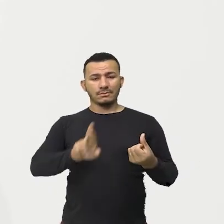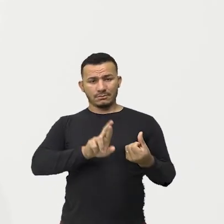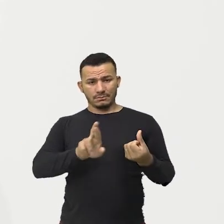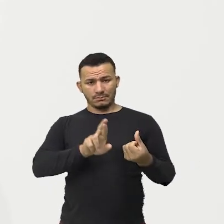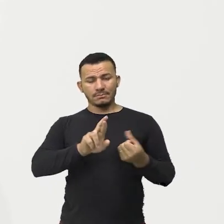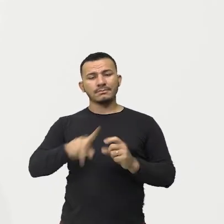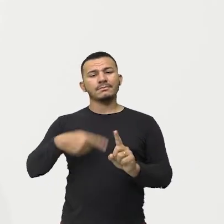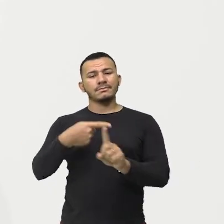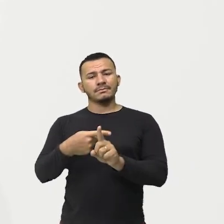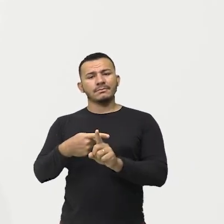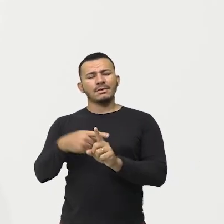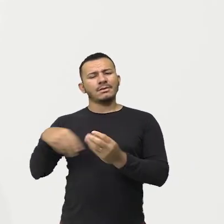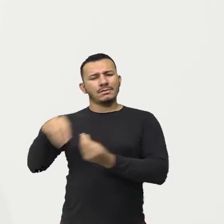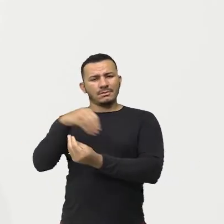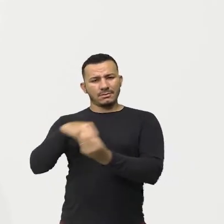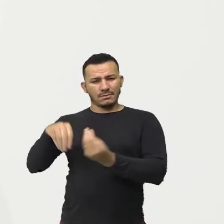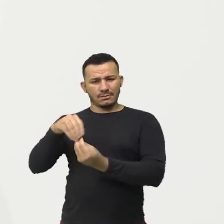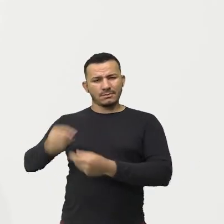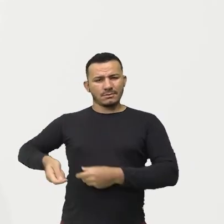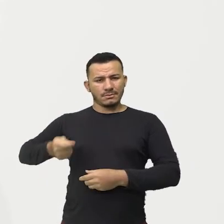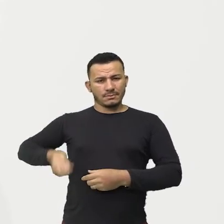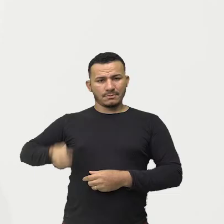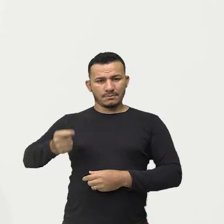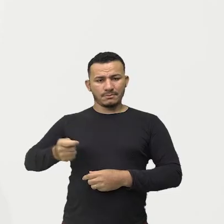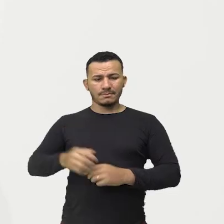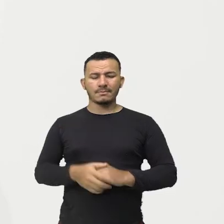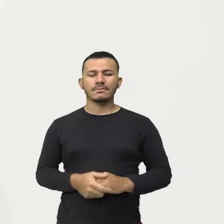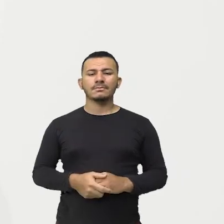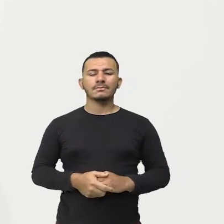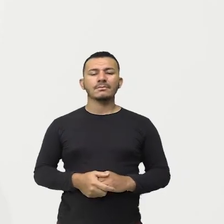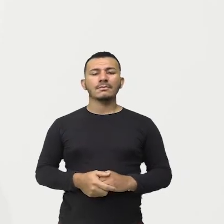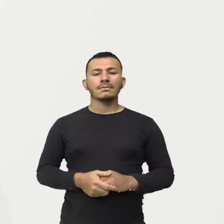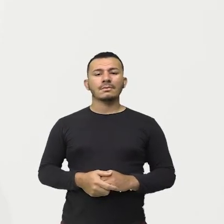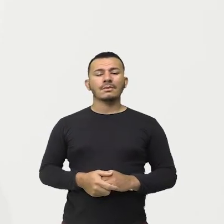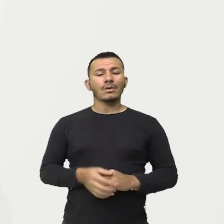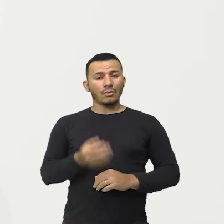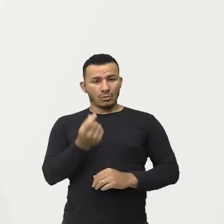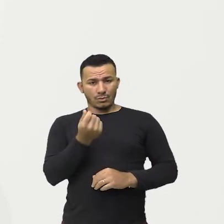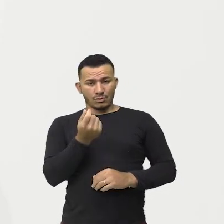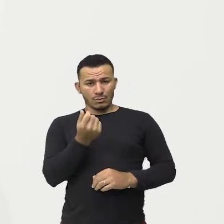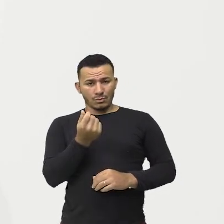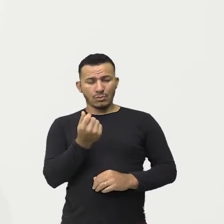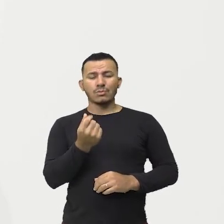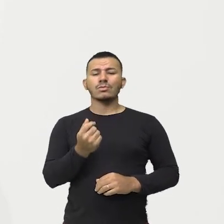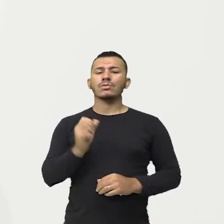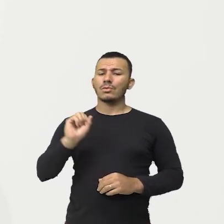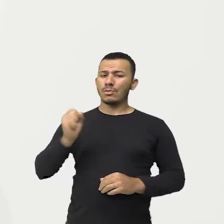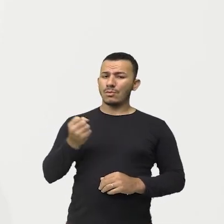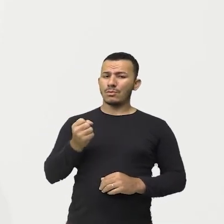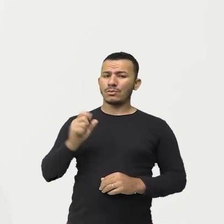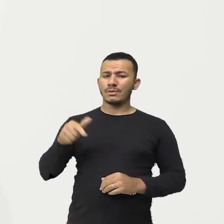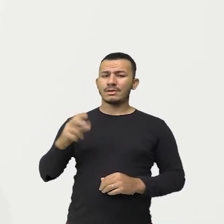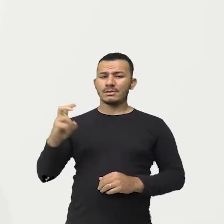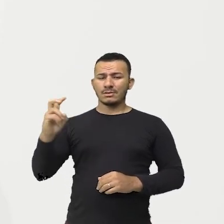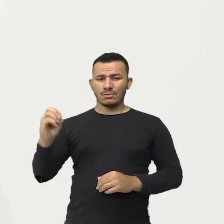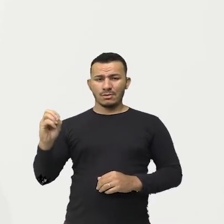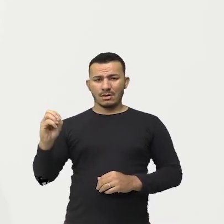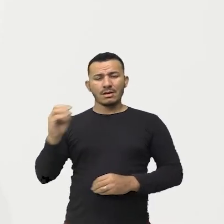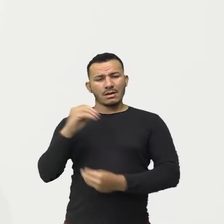R$6 mais o recheio. Pronto. Então, o valor do custo para um recheio que custa R$